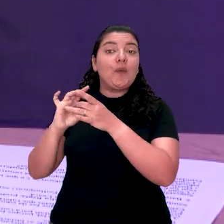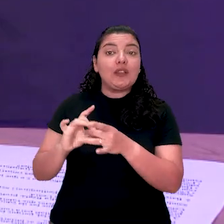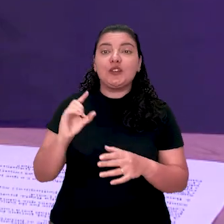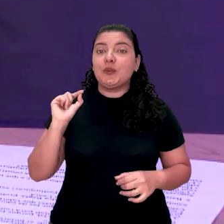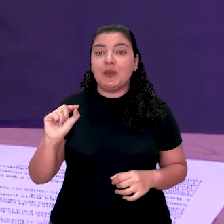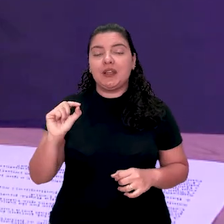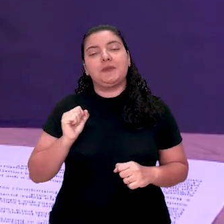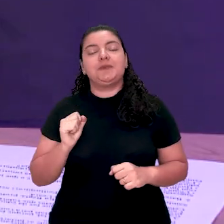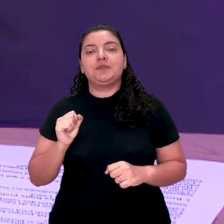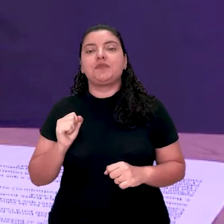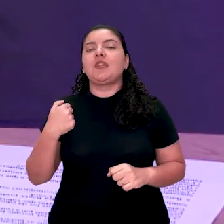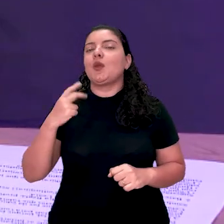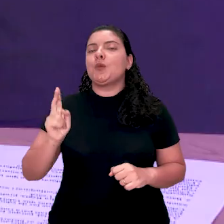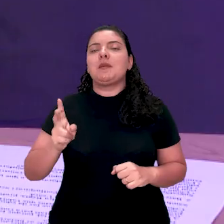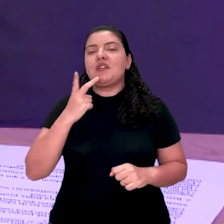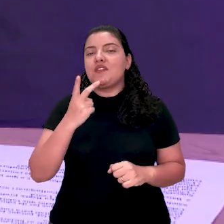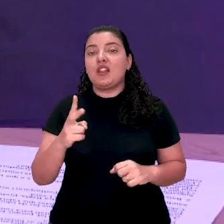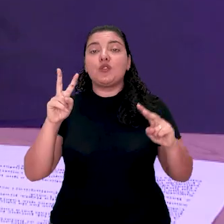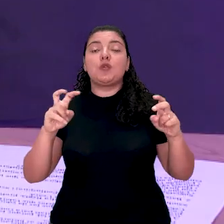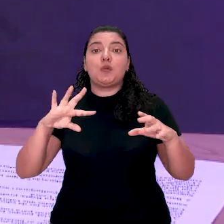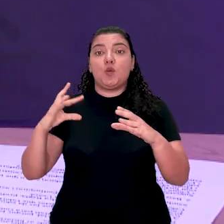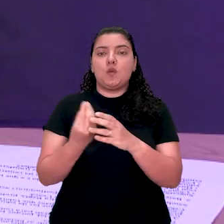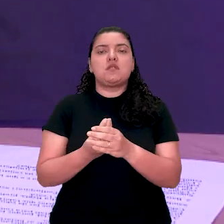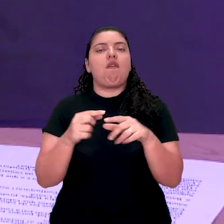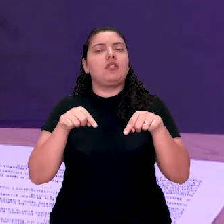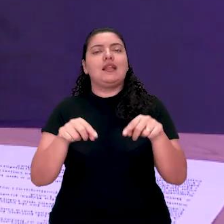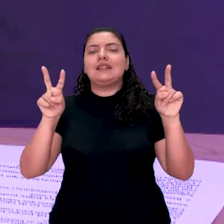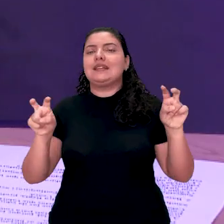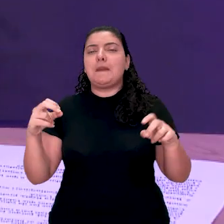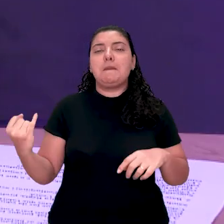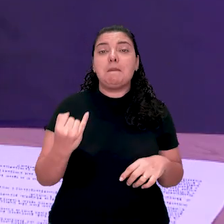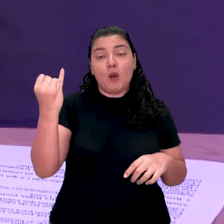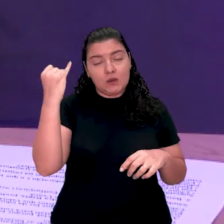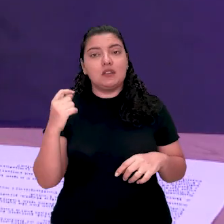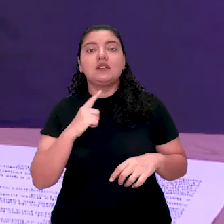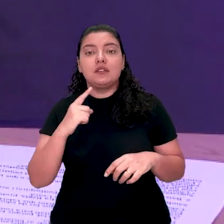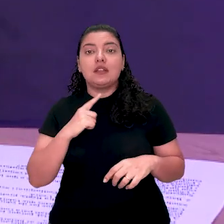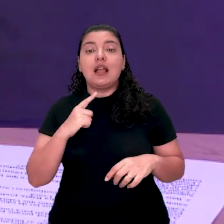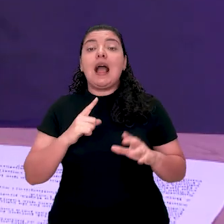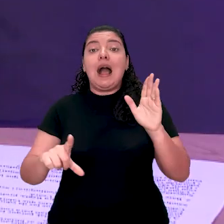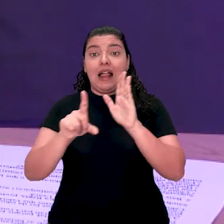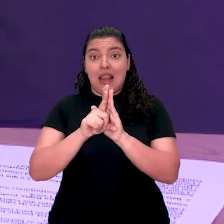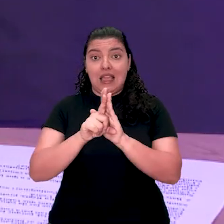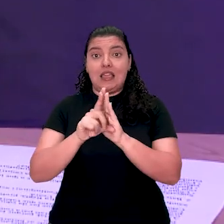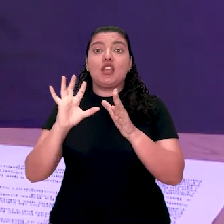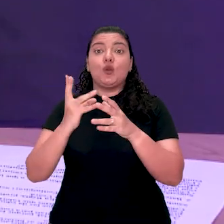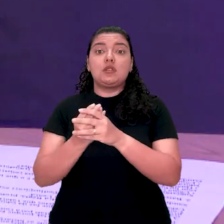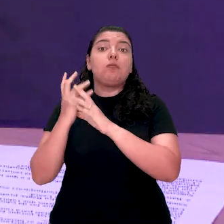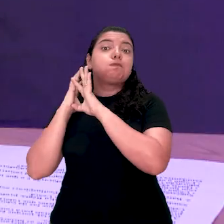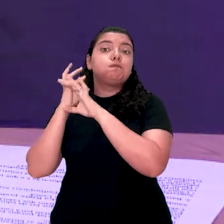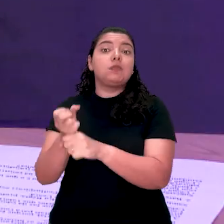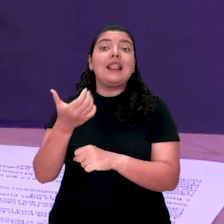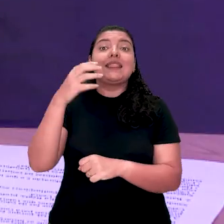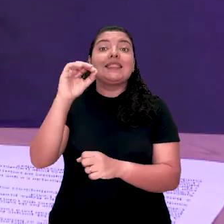gente. Eu sempre falo aqui sobre a inclusão, quanto ela é importante. A lei da inclusão ela só existe há 10 anos, não é? E